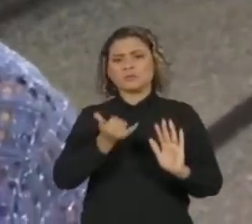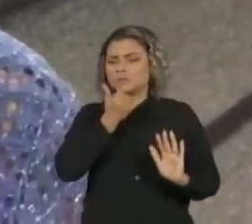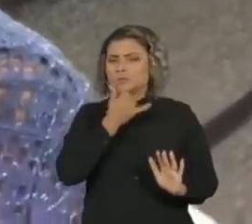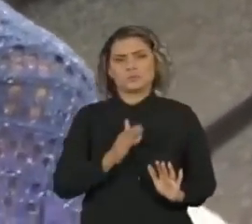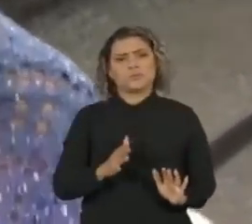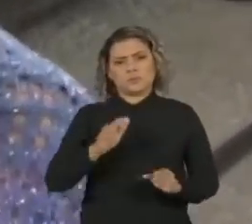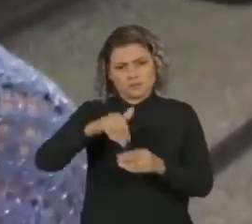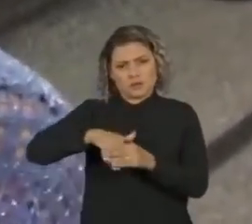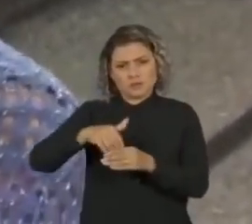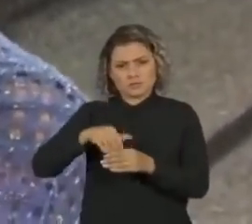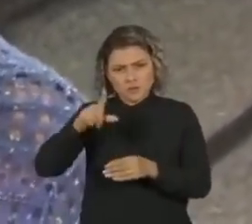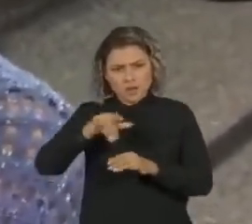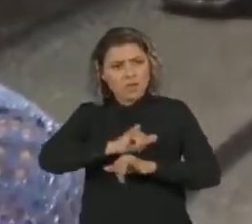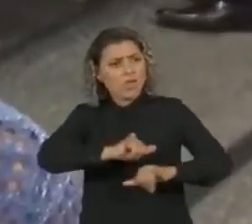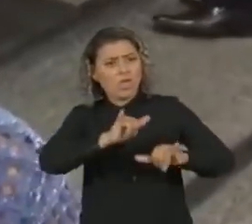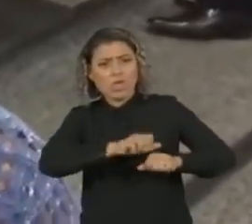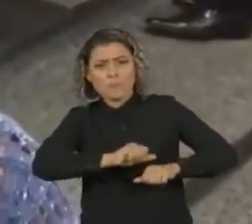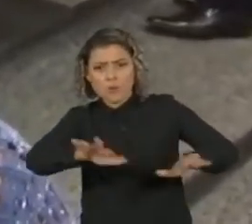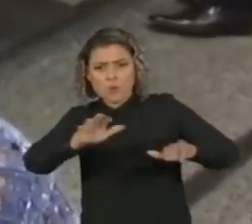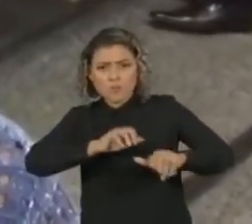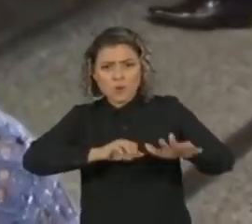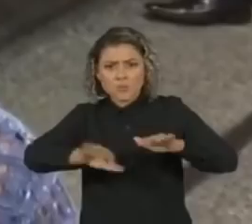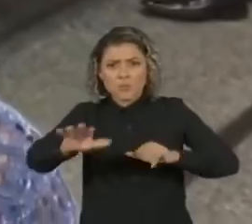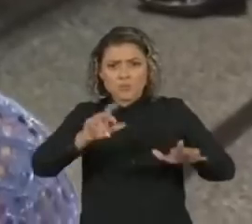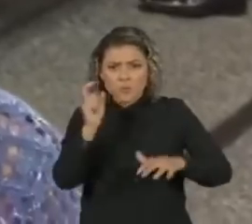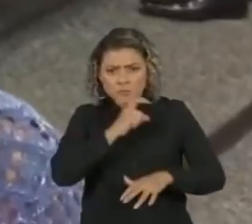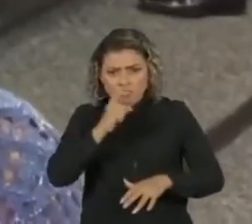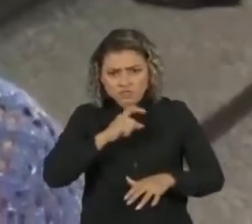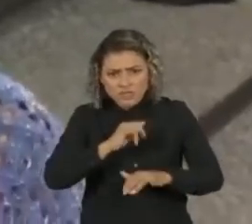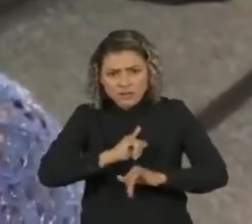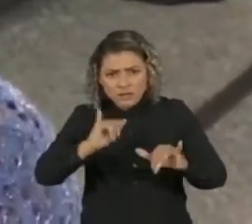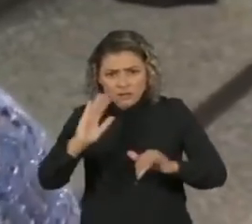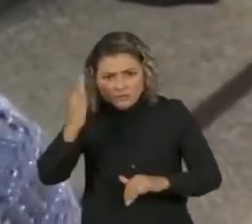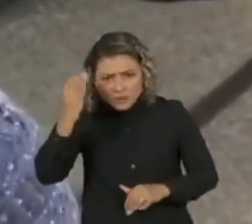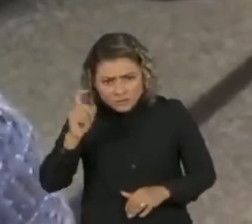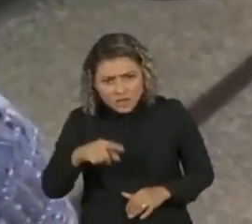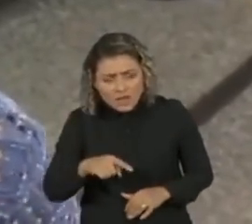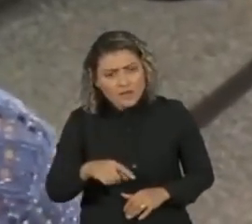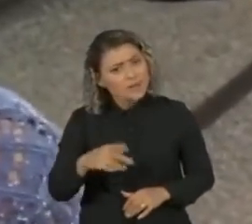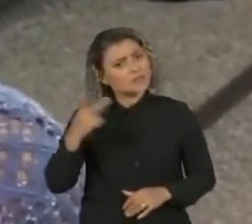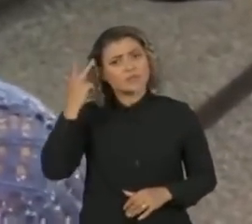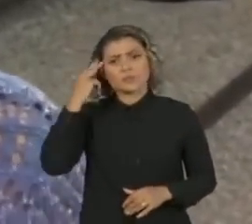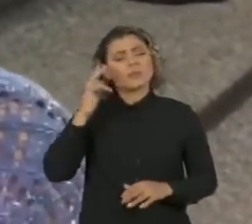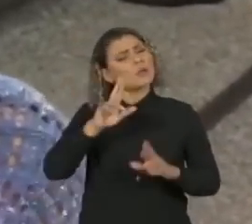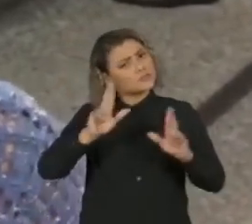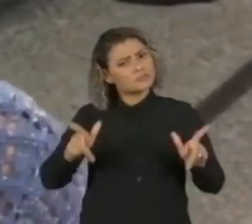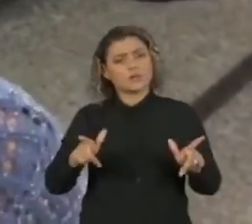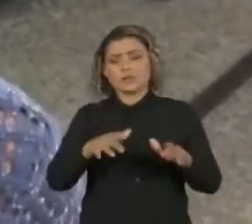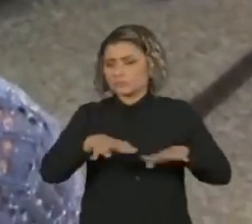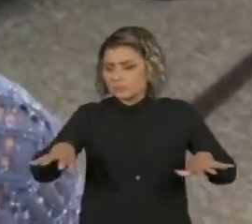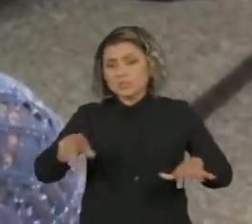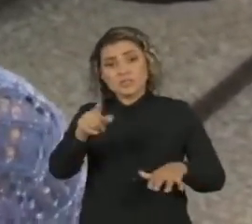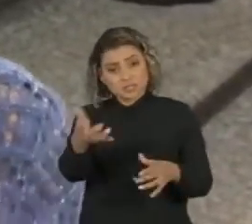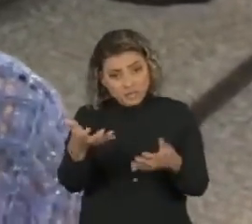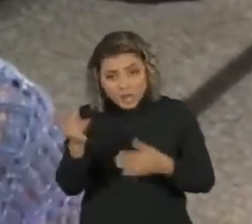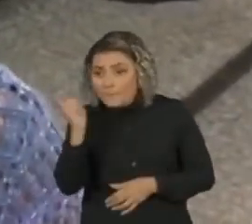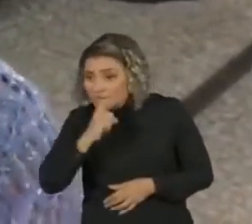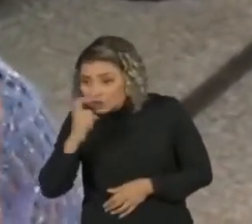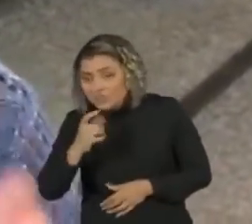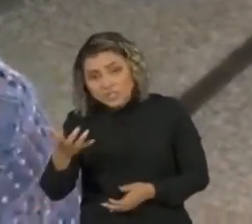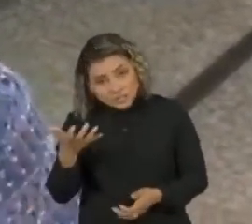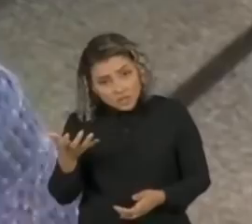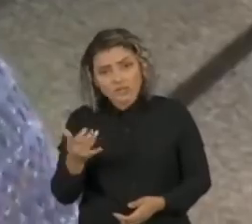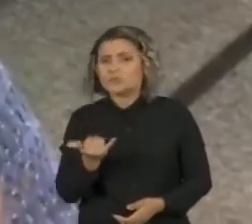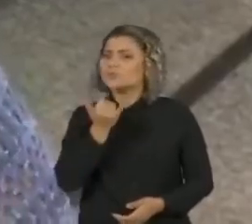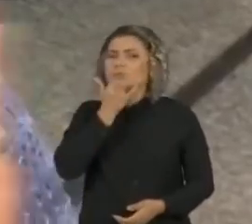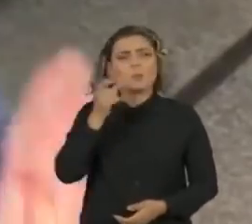numa eleição, de naturalizar, se espalhar mentira. São duas coisas bem diferentes. Quem quiser mentir, mentiroso não